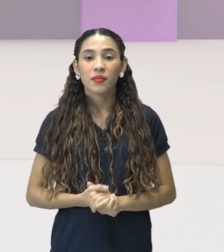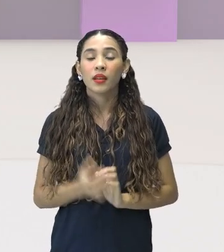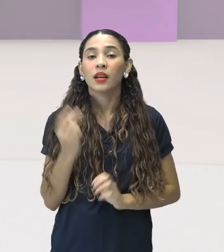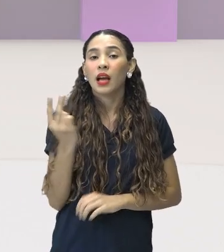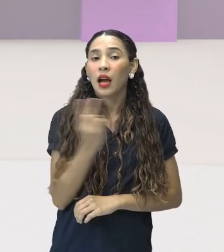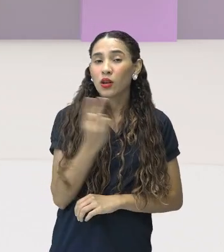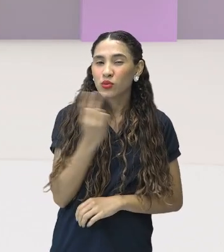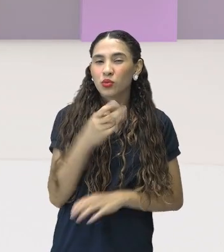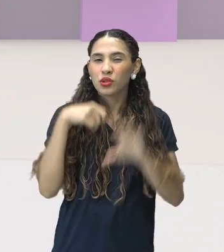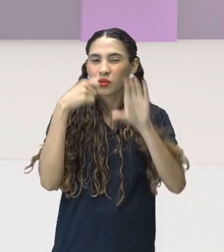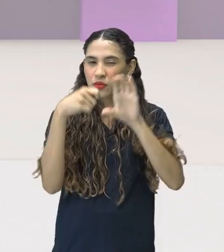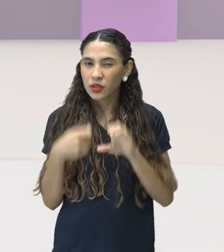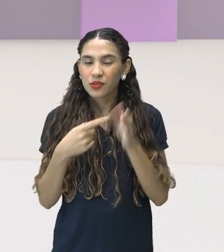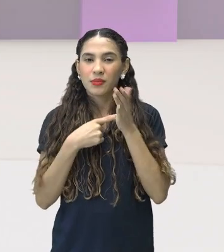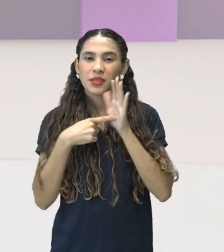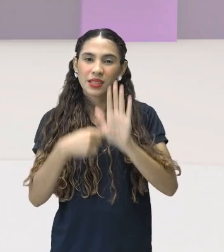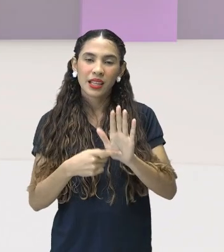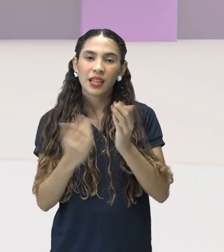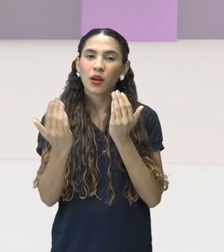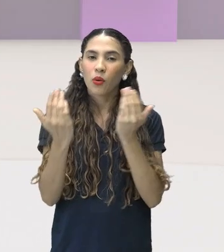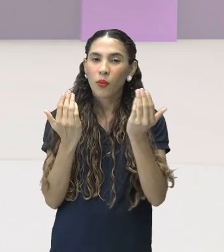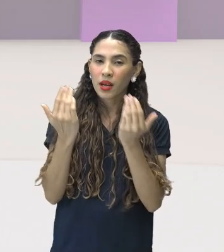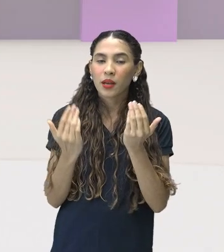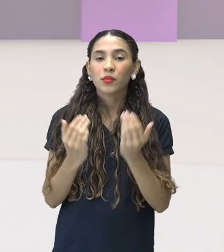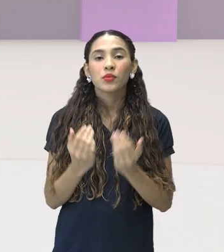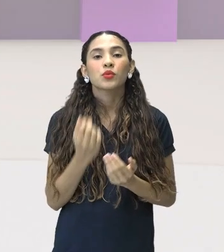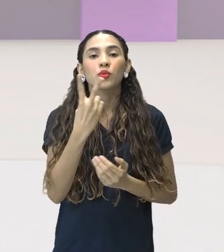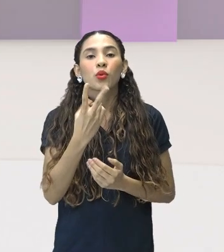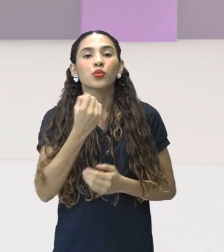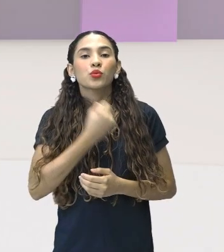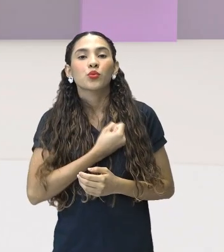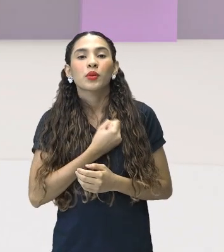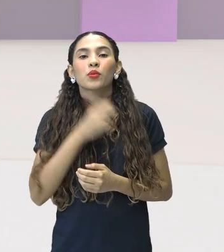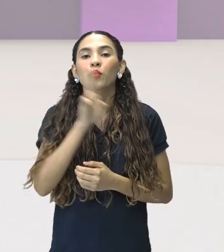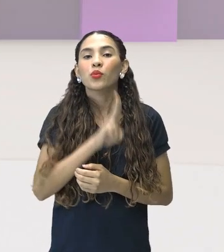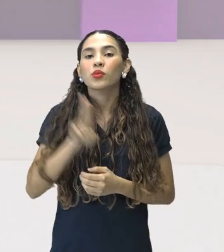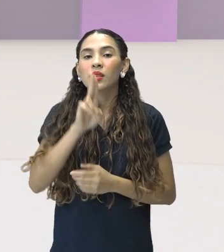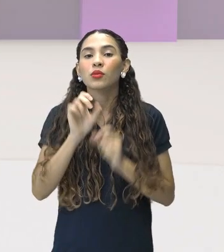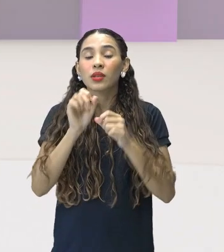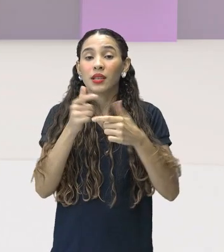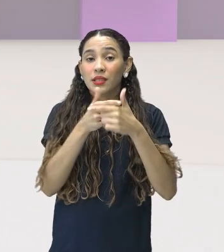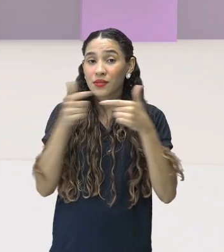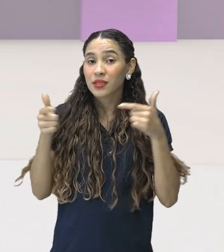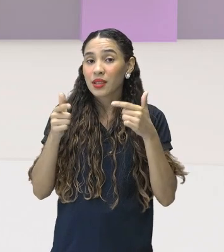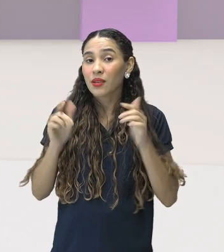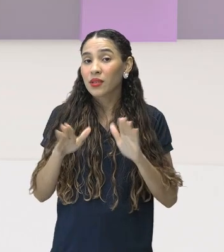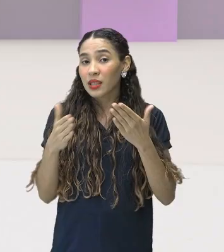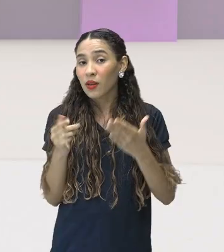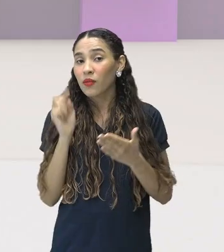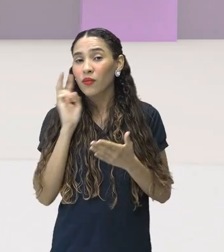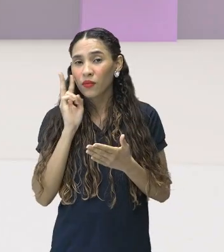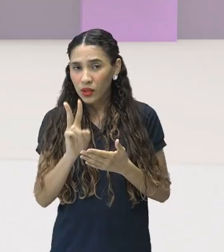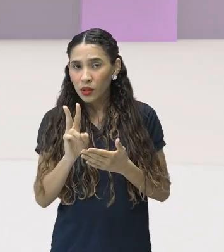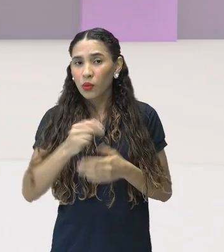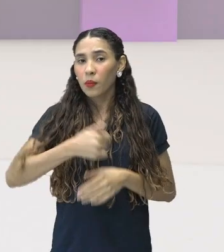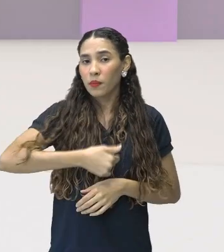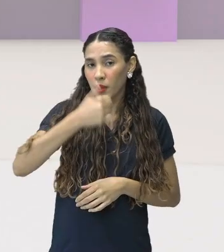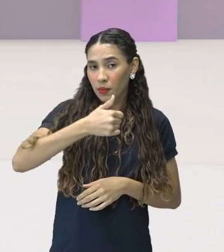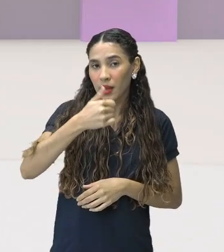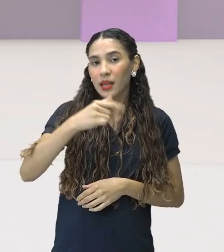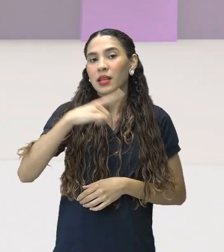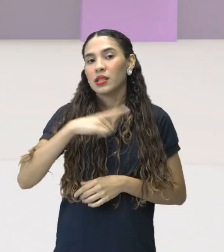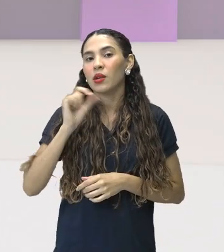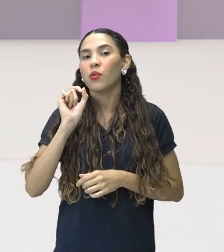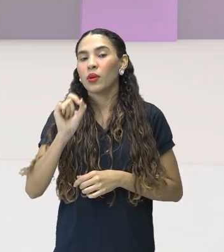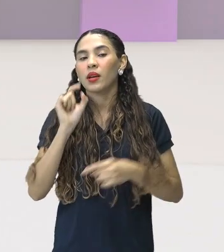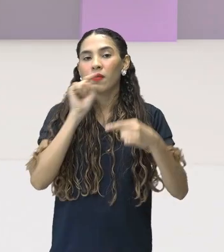duas situações apresentadas, comparamos 2 números usando uma divisão. Então, vocês viram que na primeira tinha ali